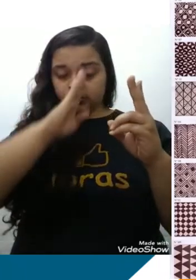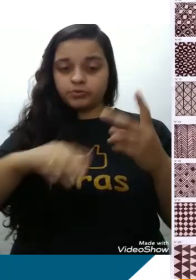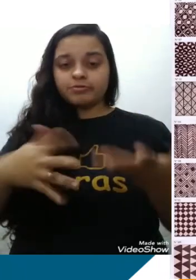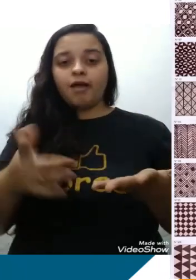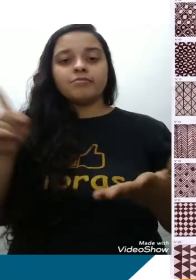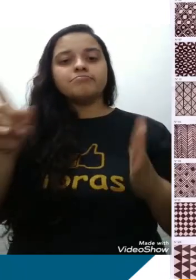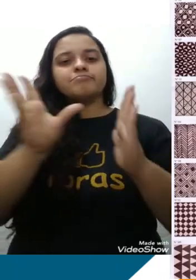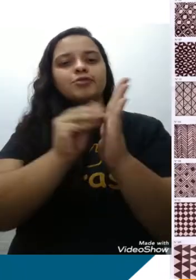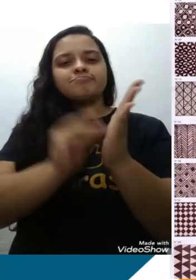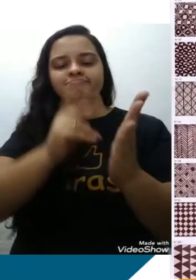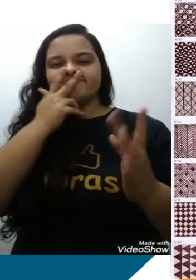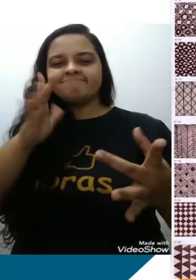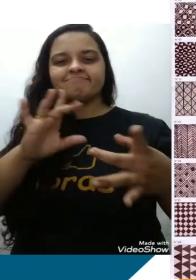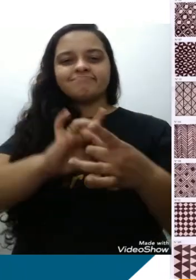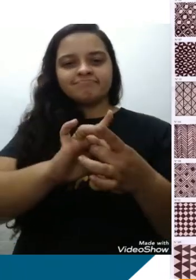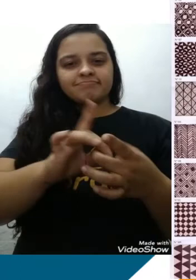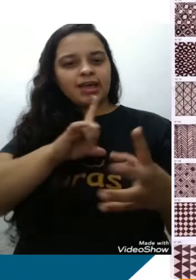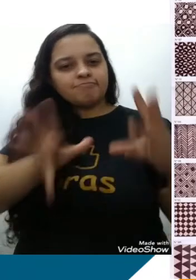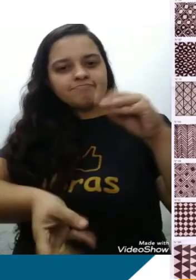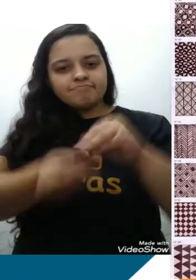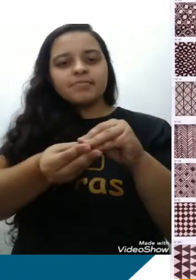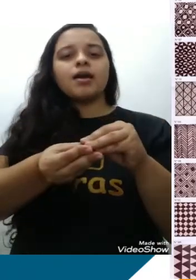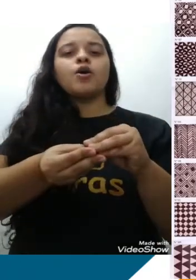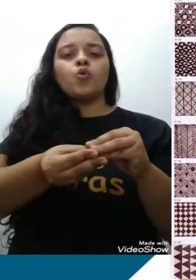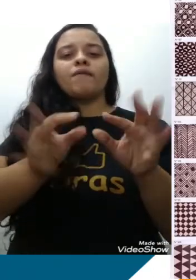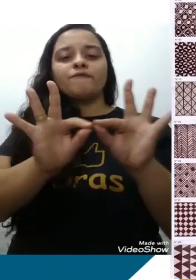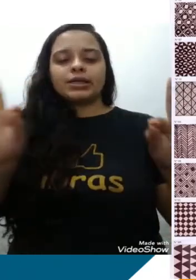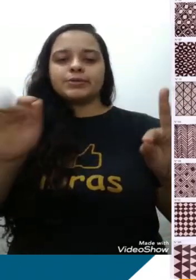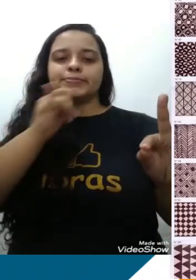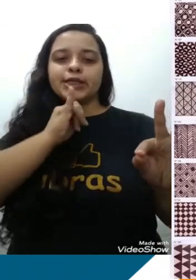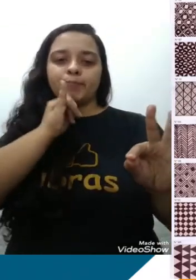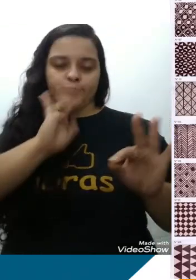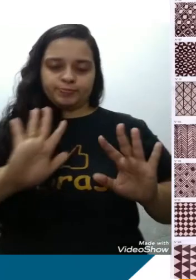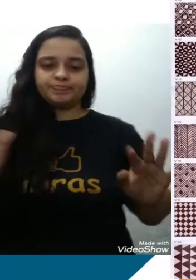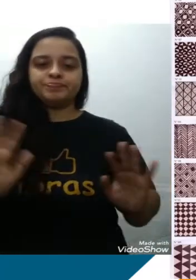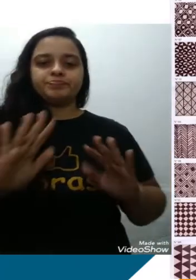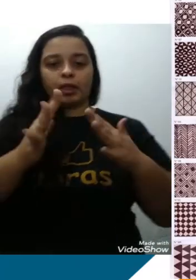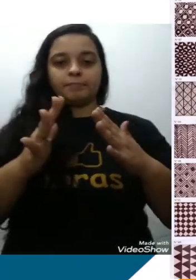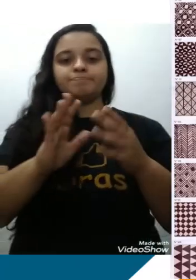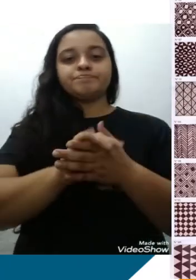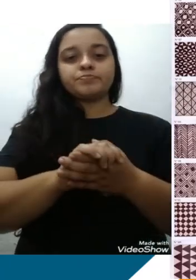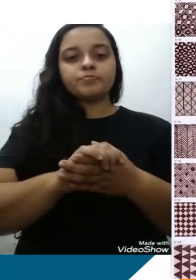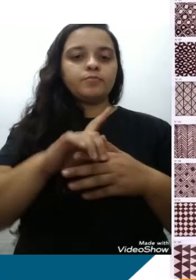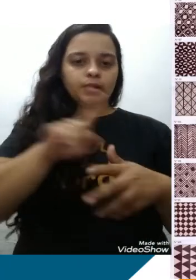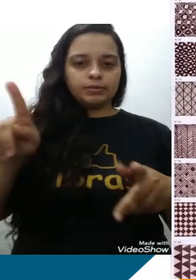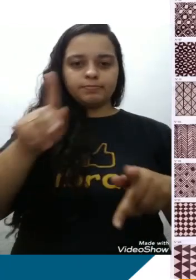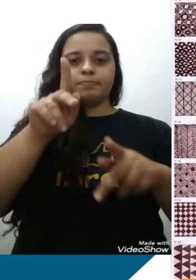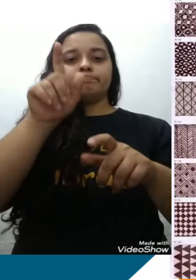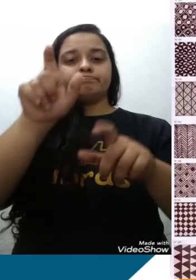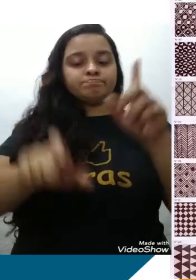esse conteúdo, ele vem acompanhado de um complemento, uma frase, que vem junto. Geralmente é algo mais ou menos